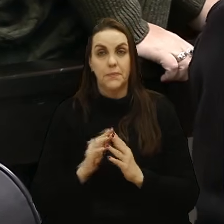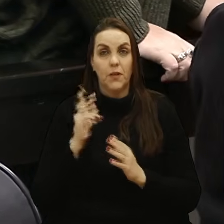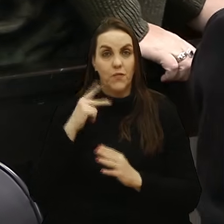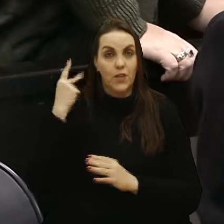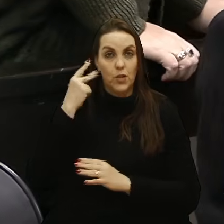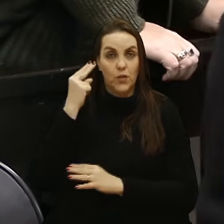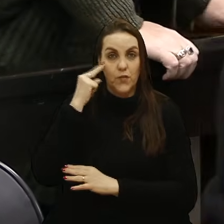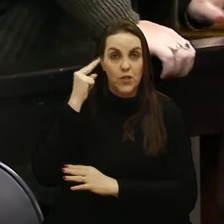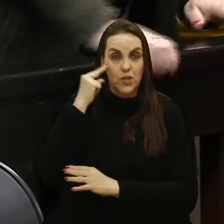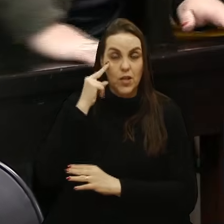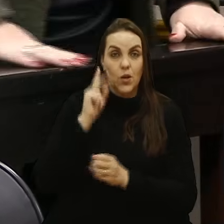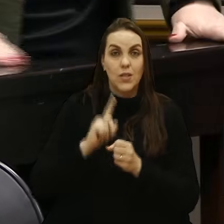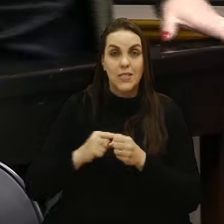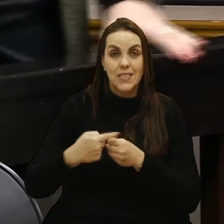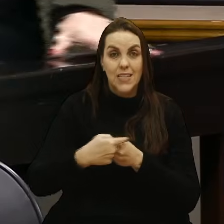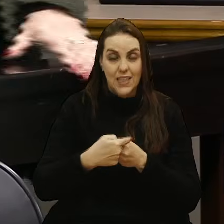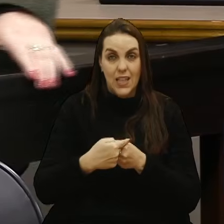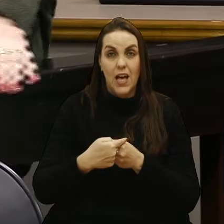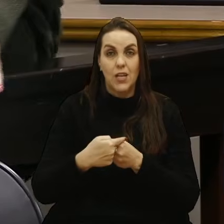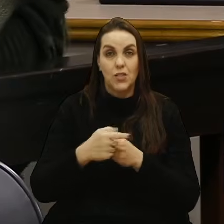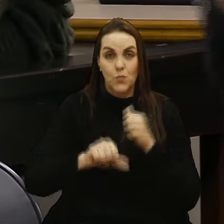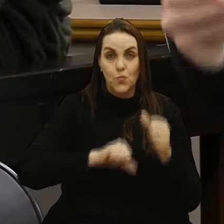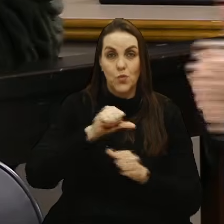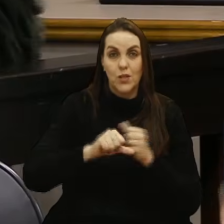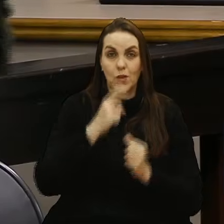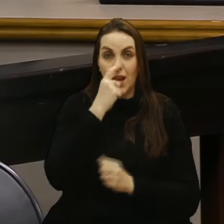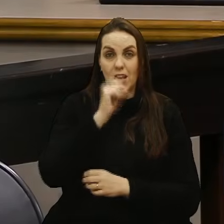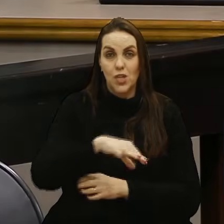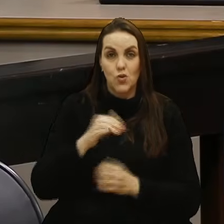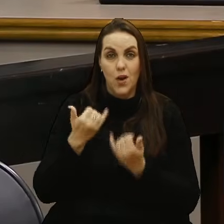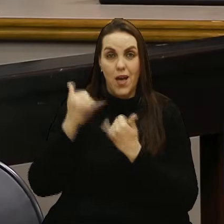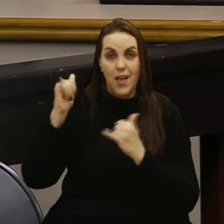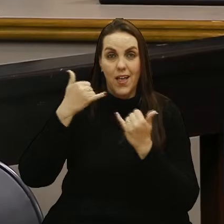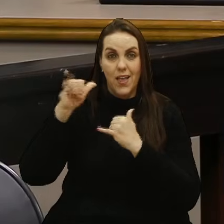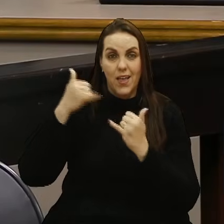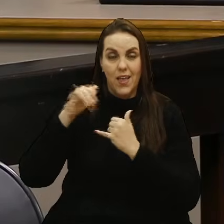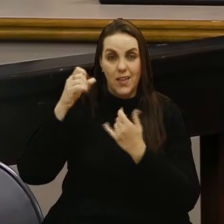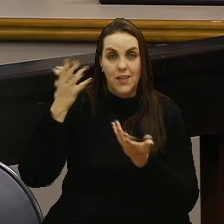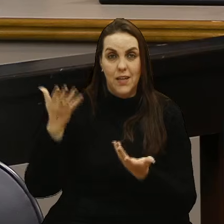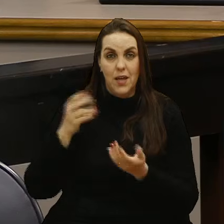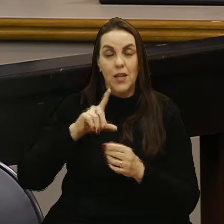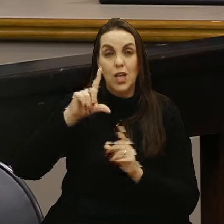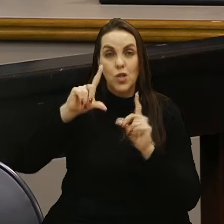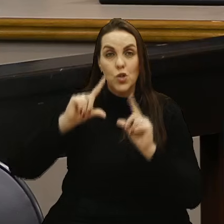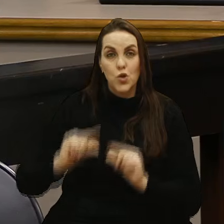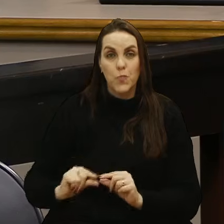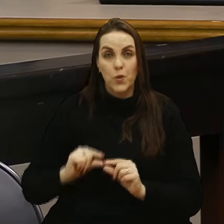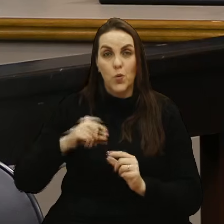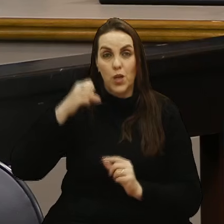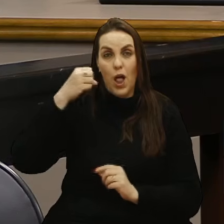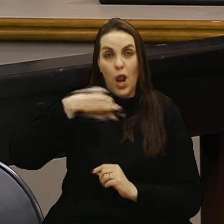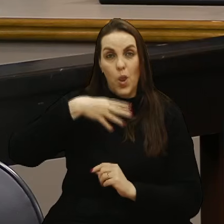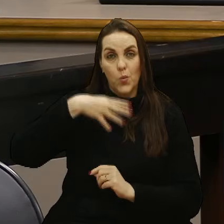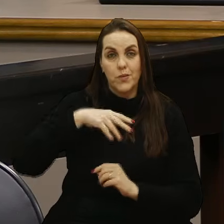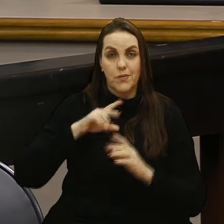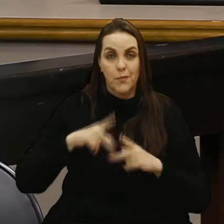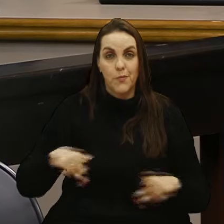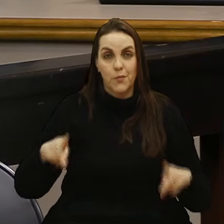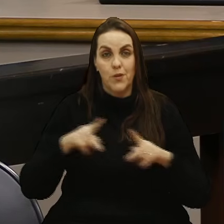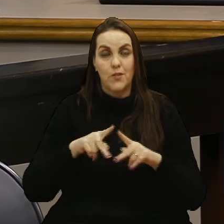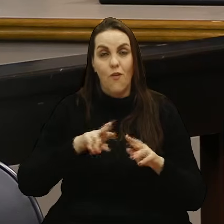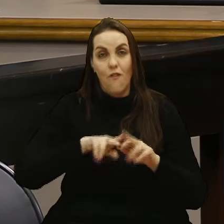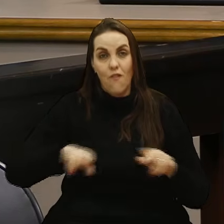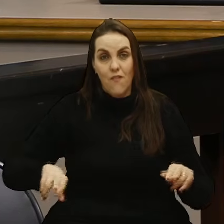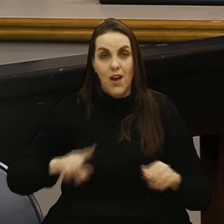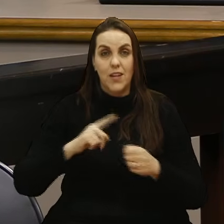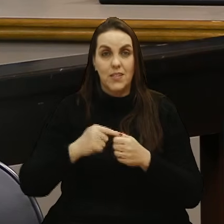tem cidade transformando lixo em energia e barateando, né, as contas de luz da população, diversas cidades, já citei aqui até Minas